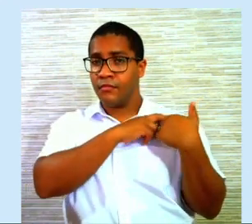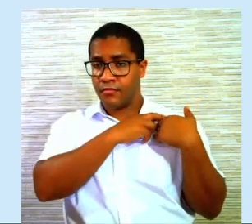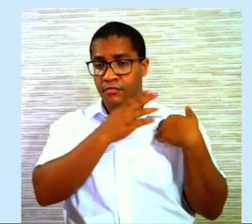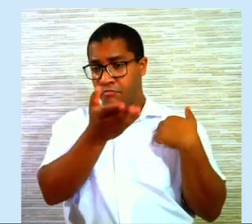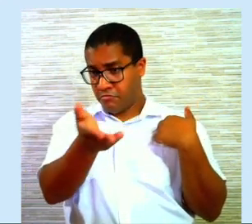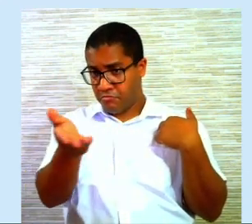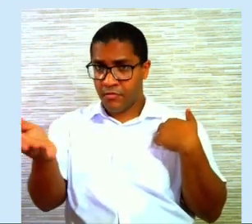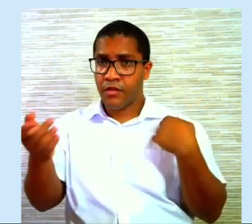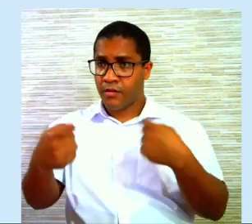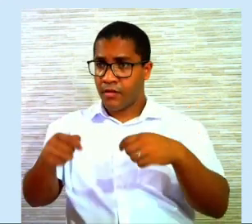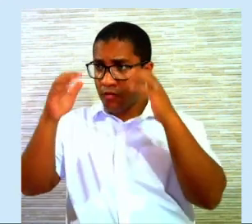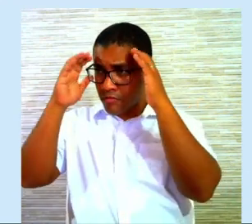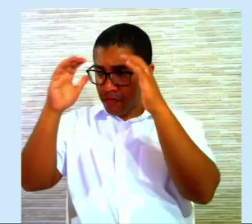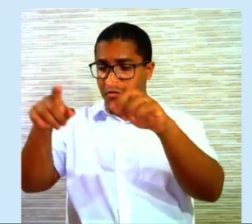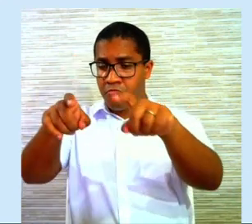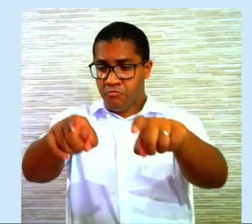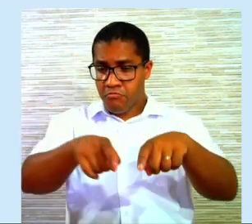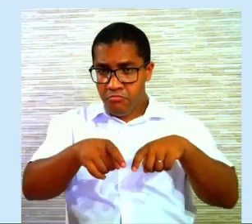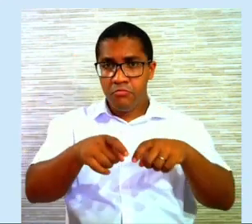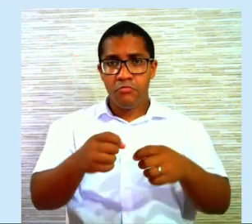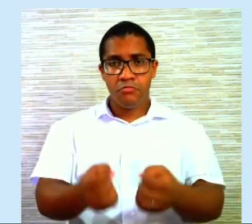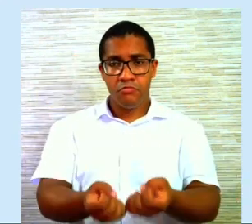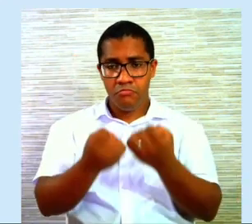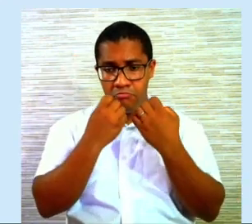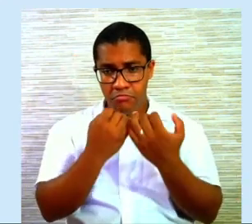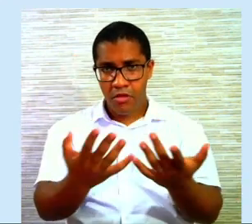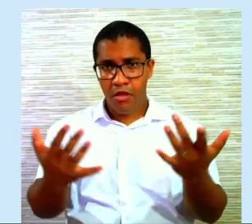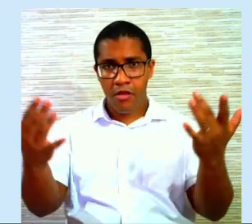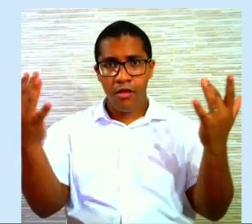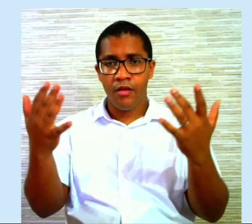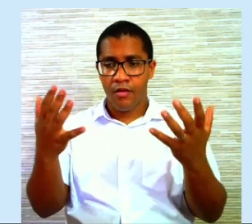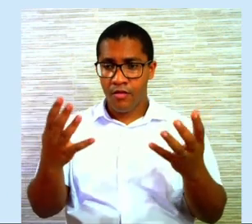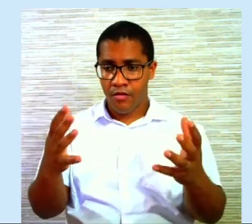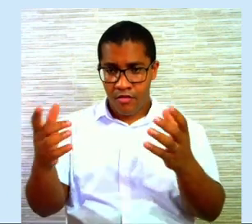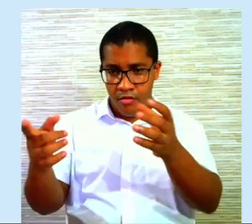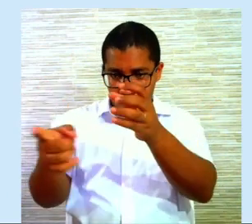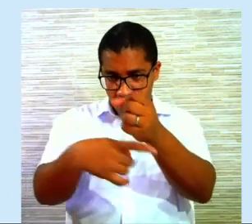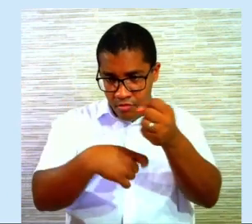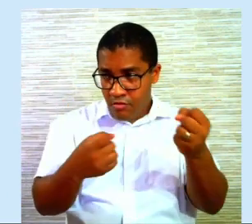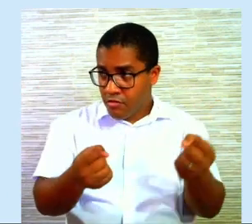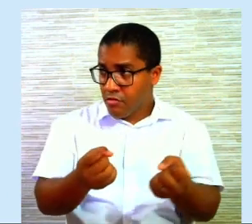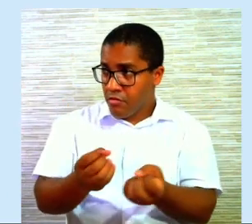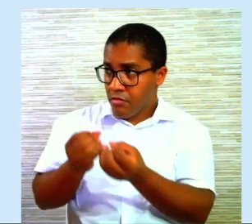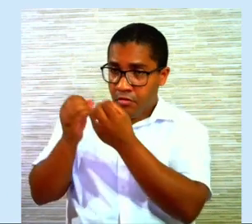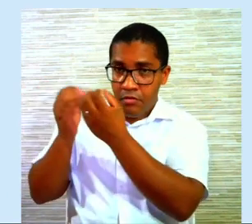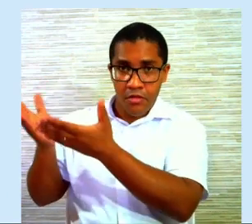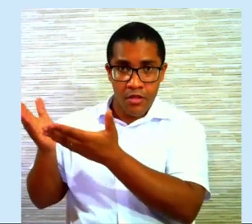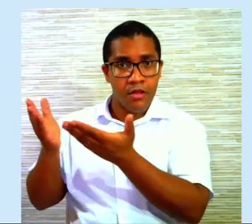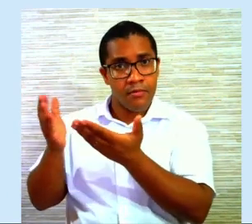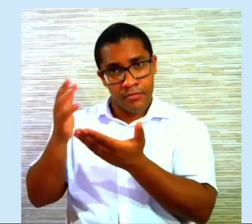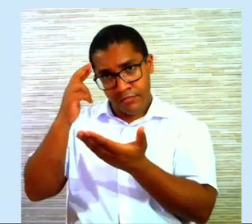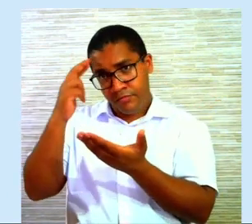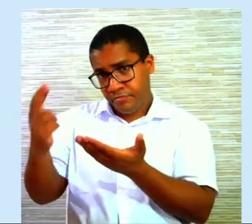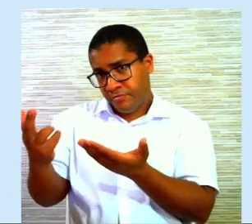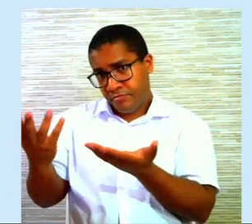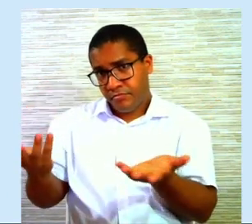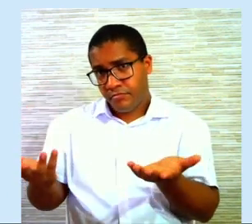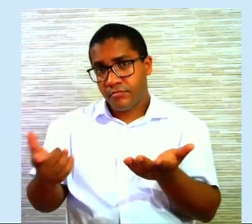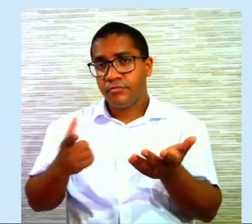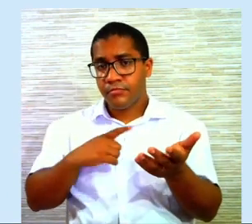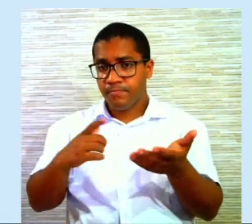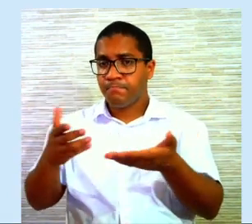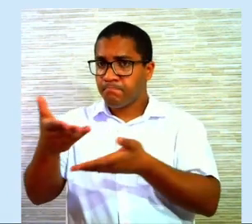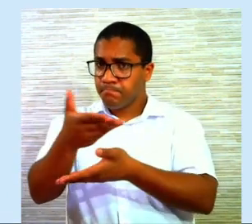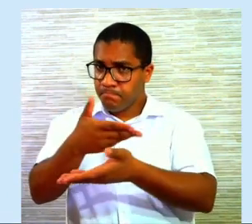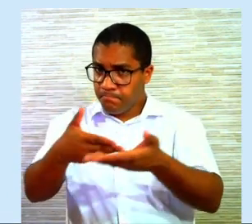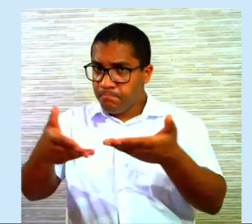obrigação simplesmente de plantar e produzir para o seu senhor. Então, existia toda uma relação aí dentro